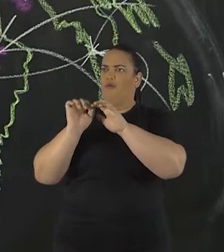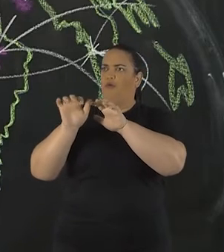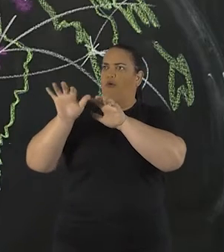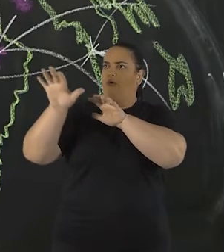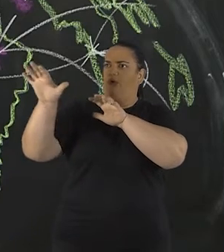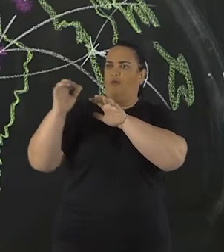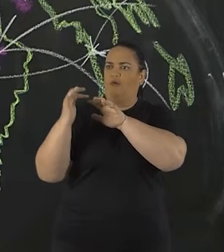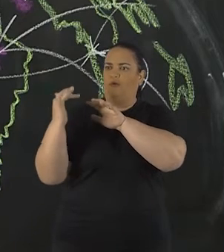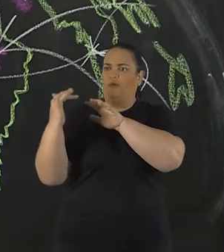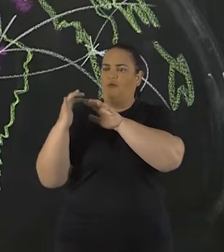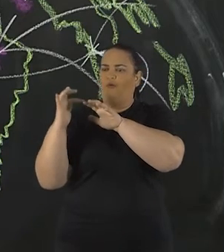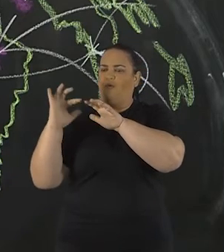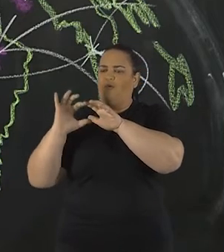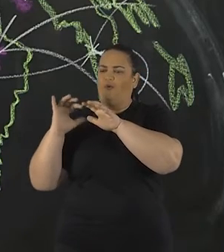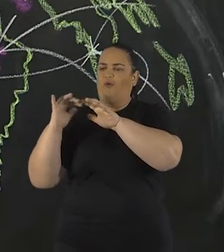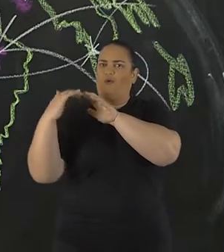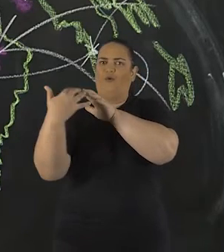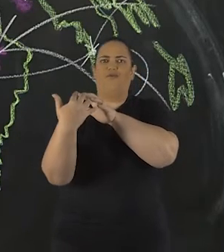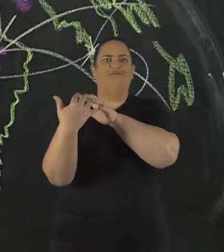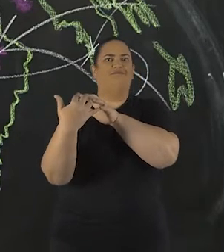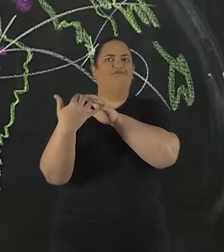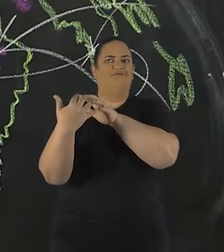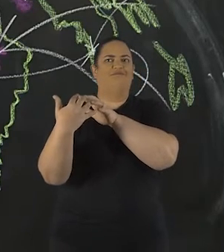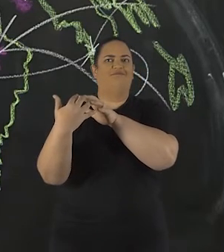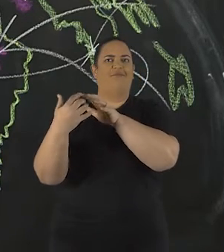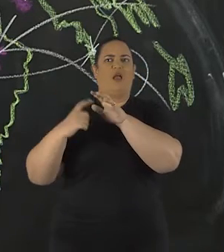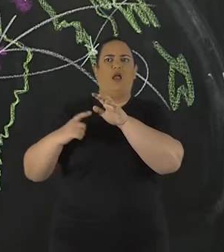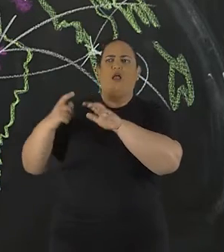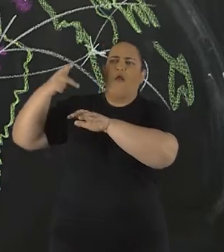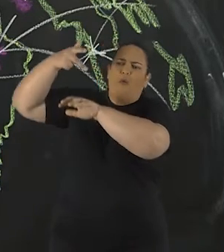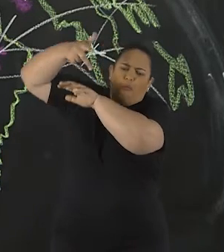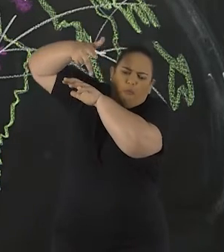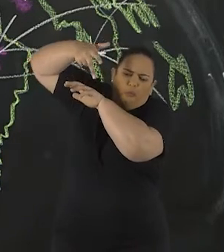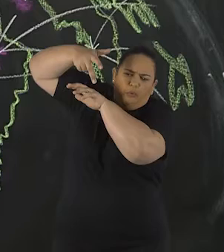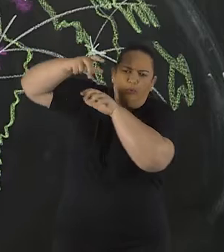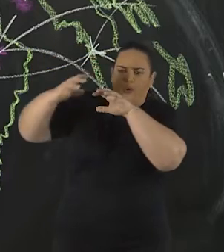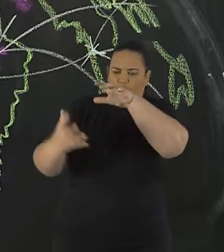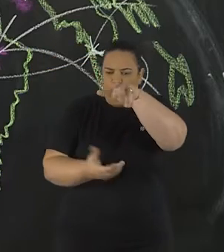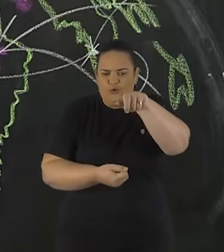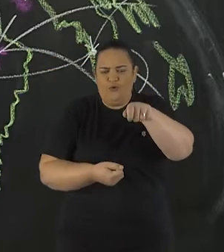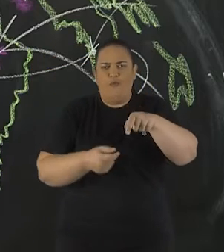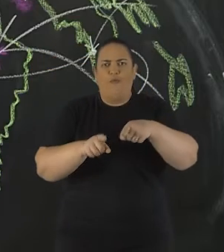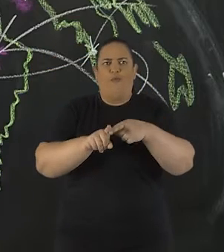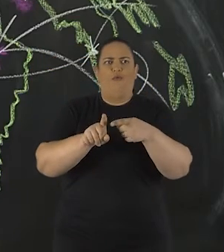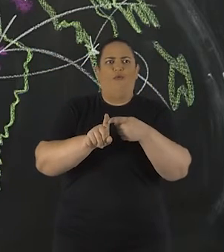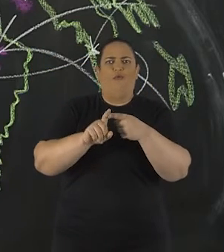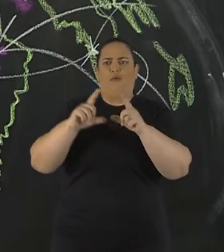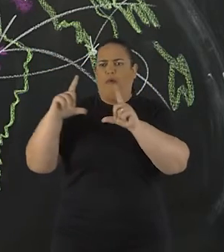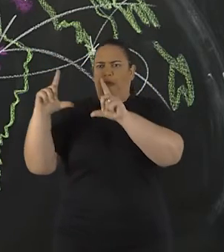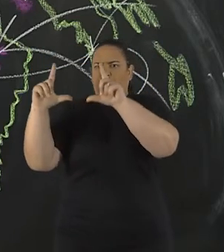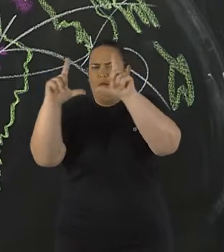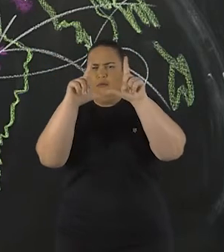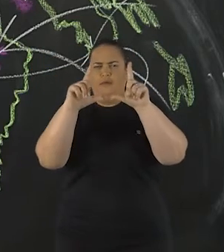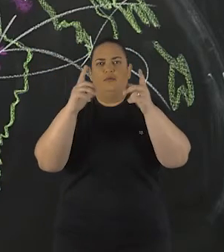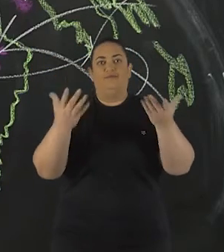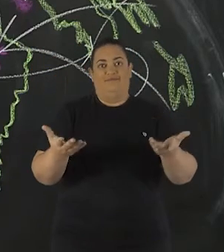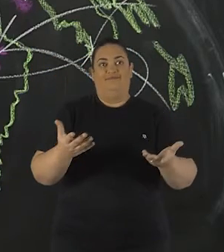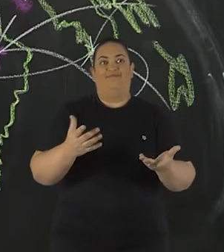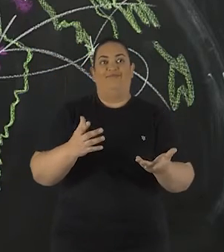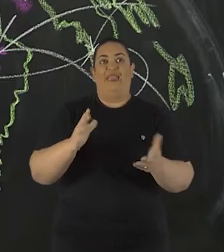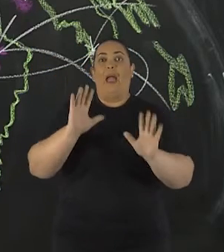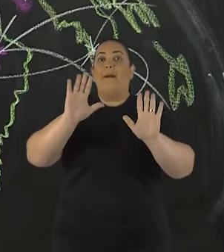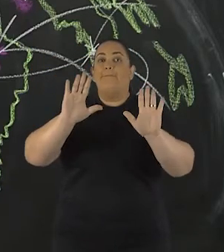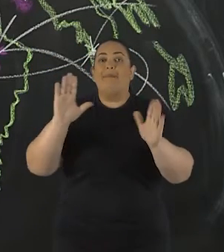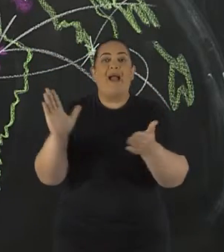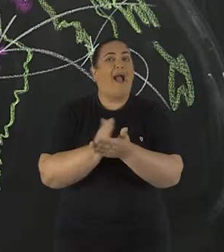câmeras. Só que assim, aí a gente entra também num processo conhecido como aldeia global, porque nem todo o planeta ele